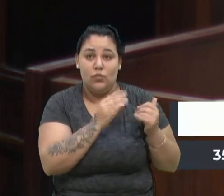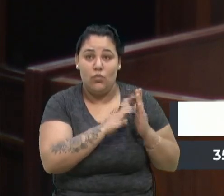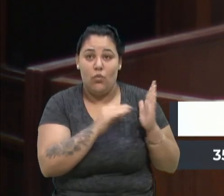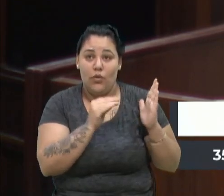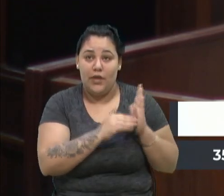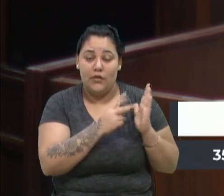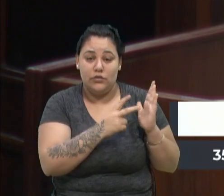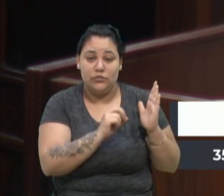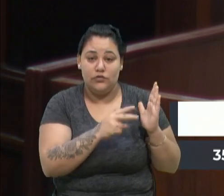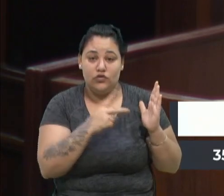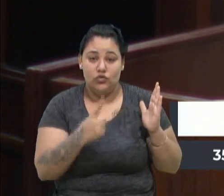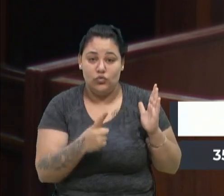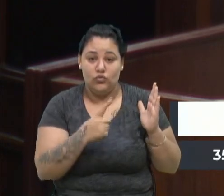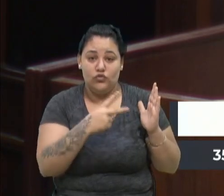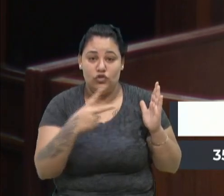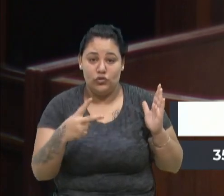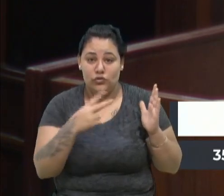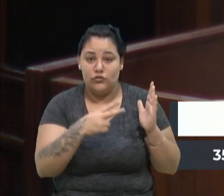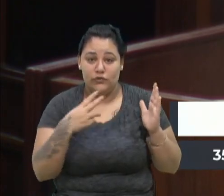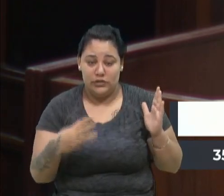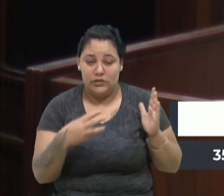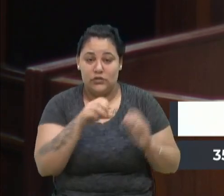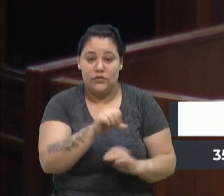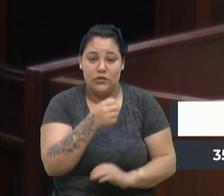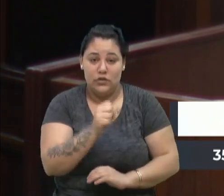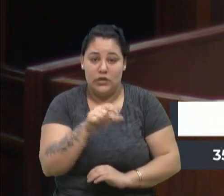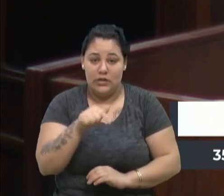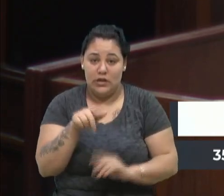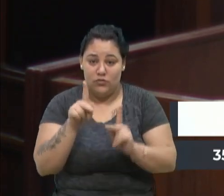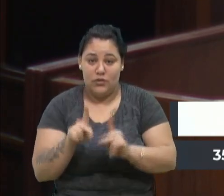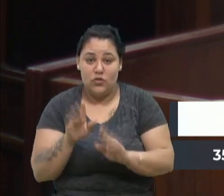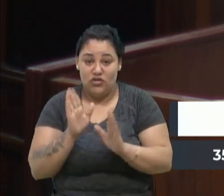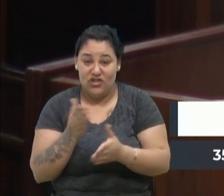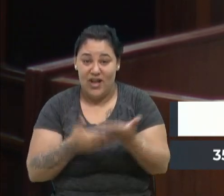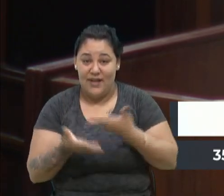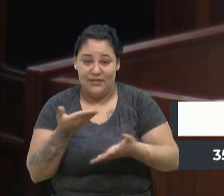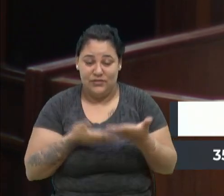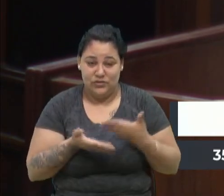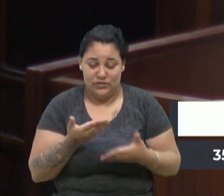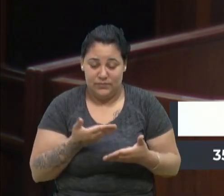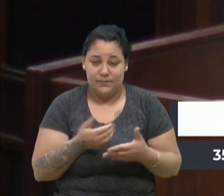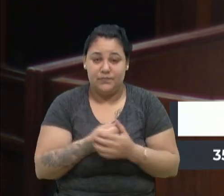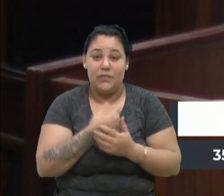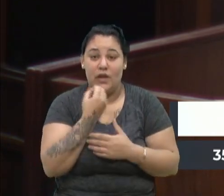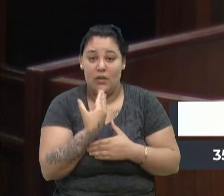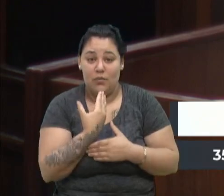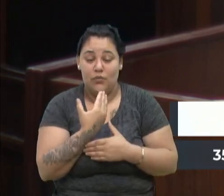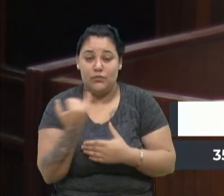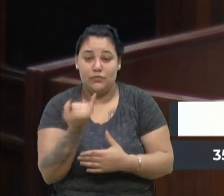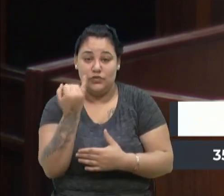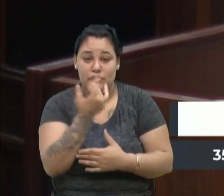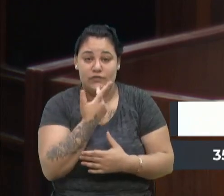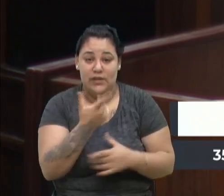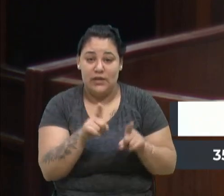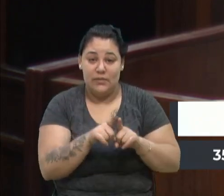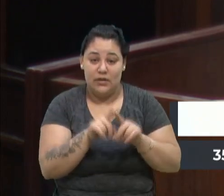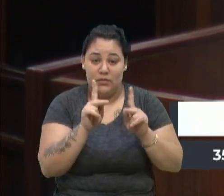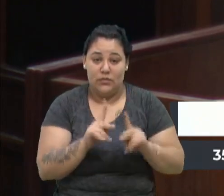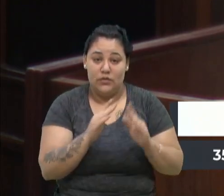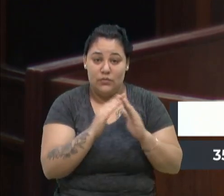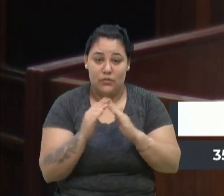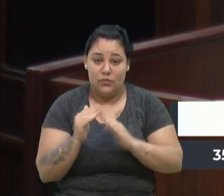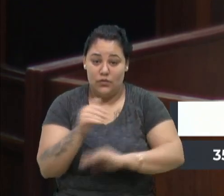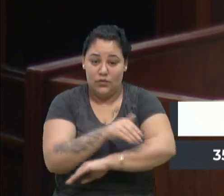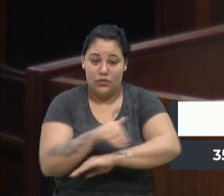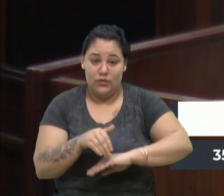2023, 987 pessoas foram atendidas, presidente. E é bom ressaltar que as pessoas em situação de rua aqui na nossa cidade está um surto